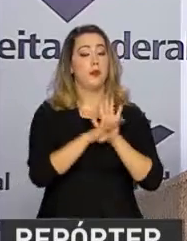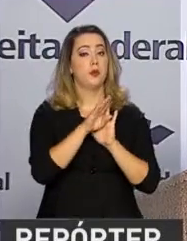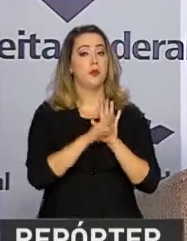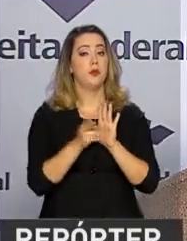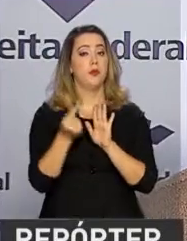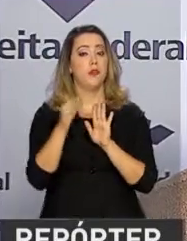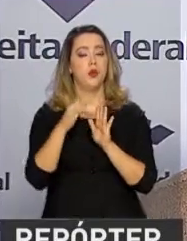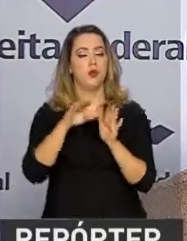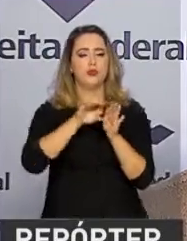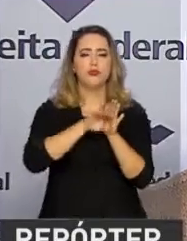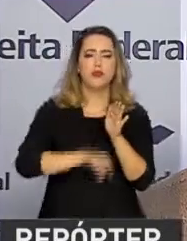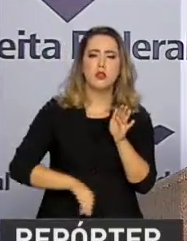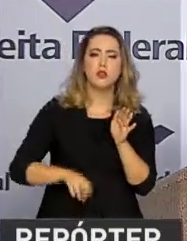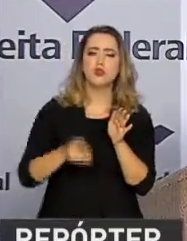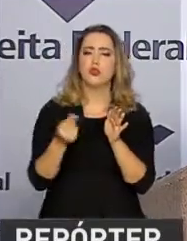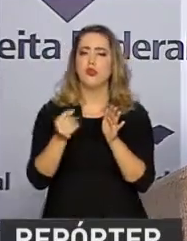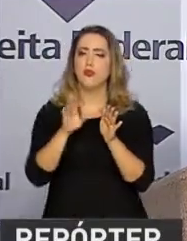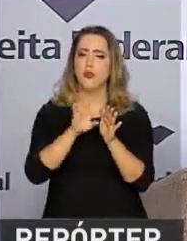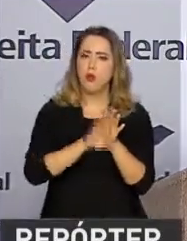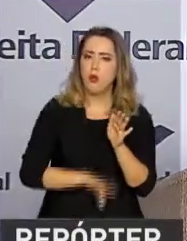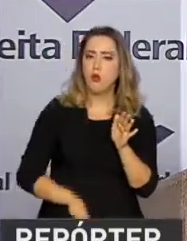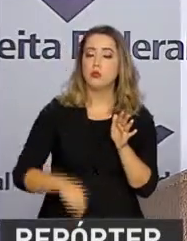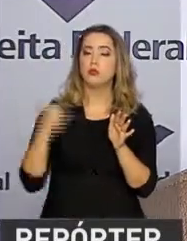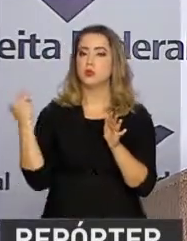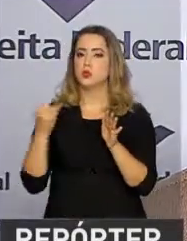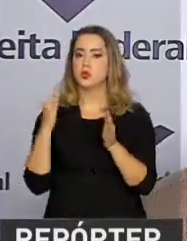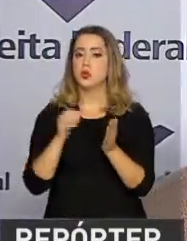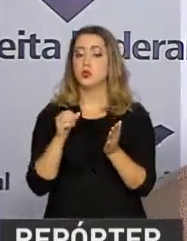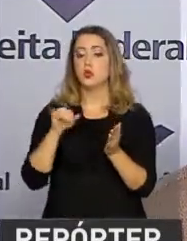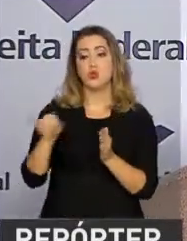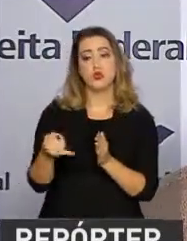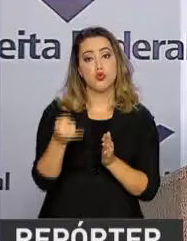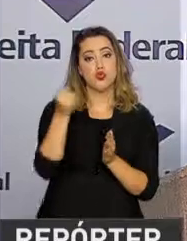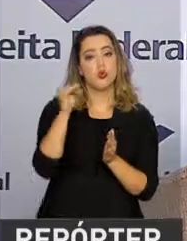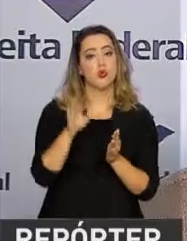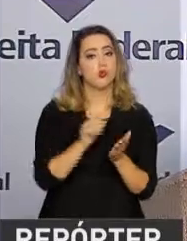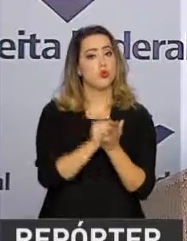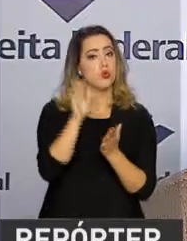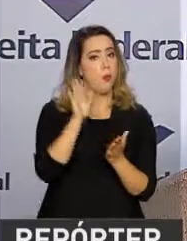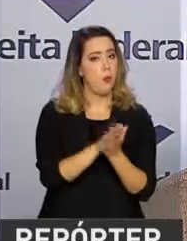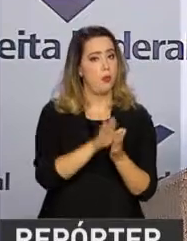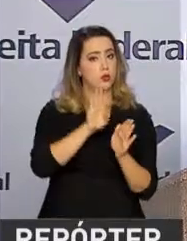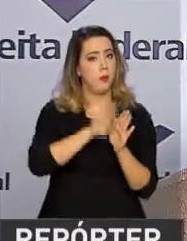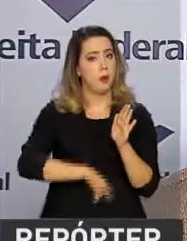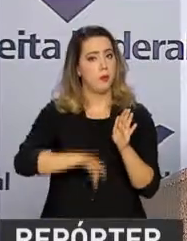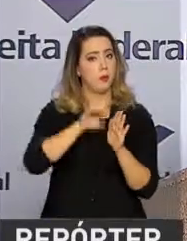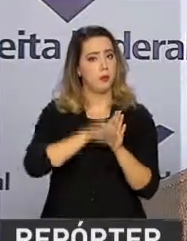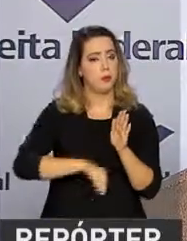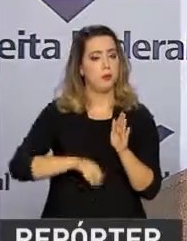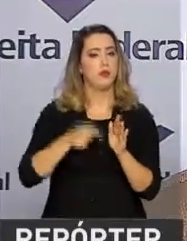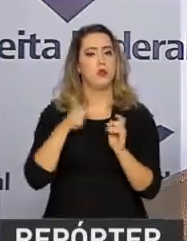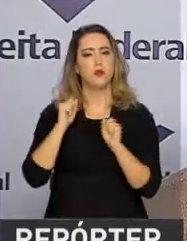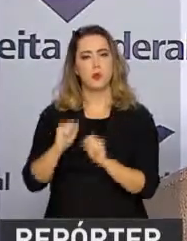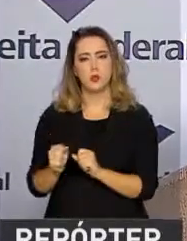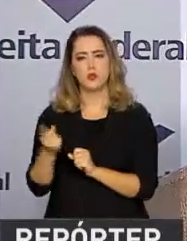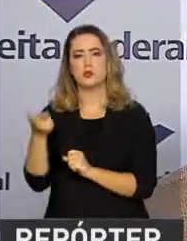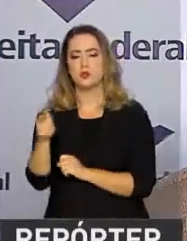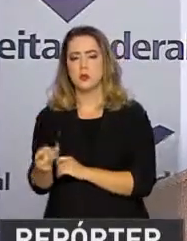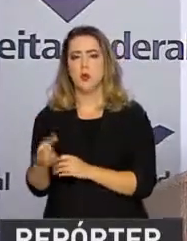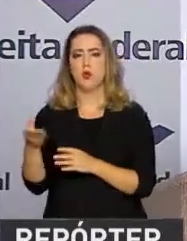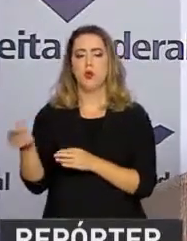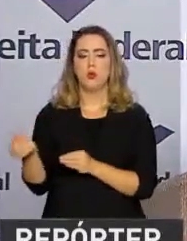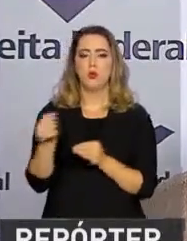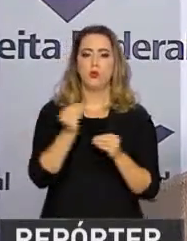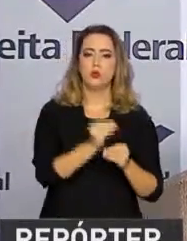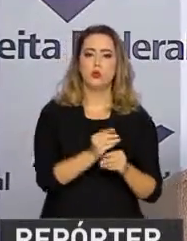pontos é generoso só em juros e multas lutas é possível aproveitamento de outros créditos nessa ba